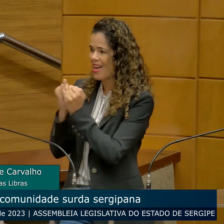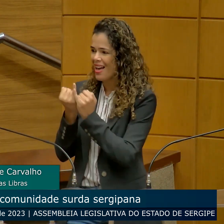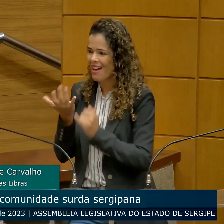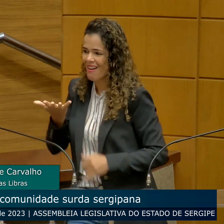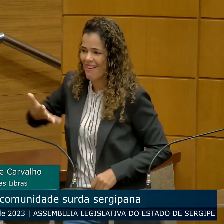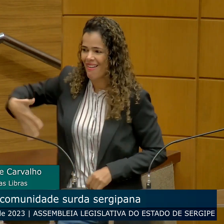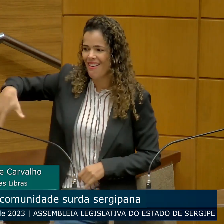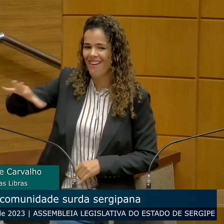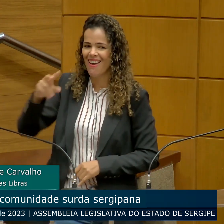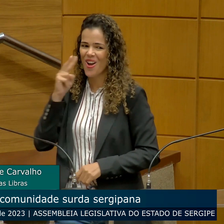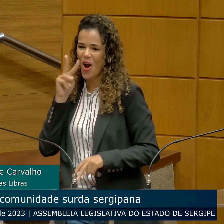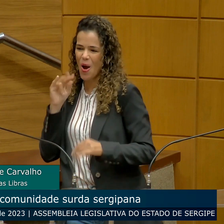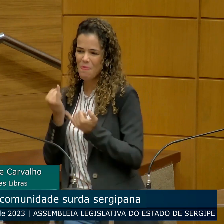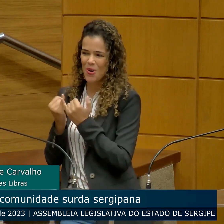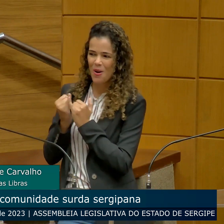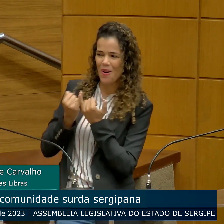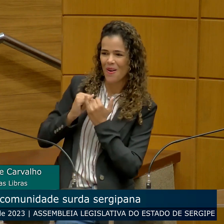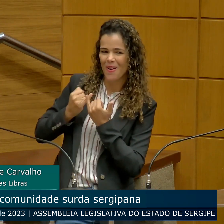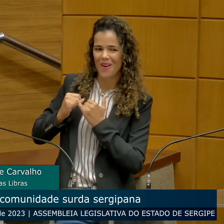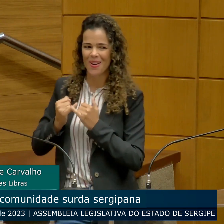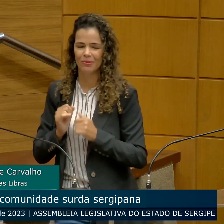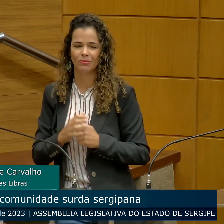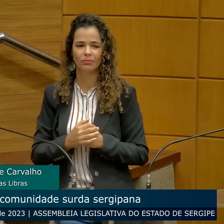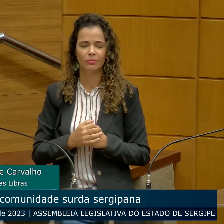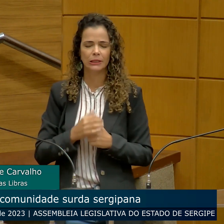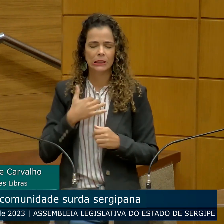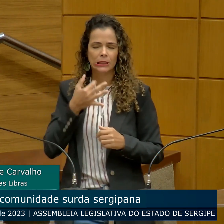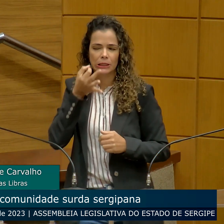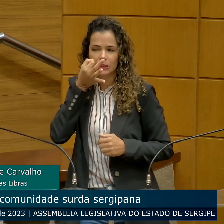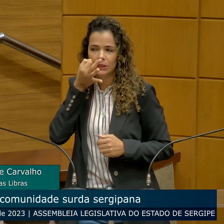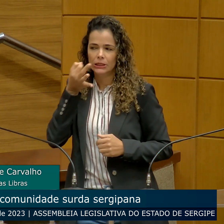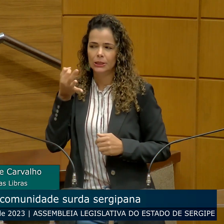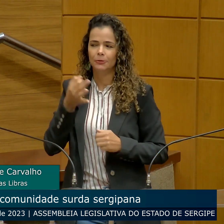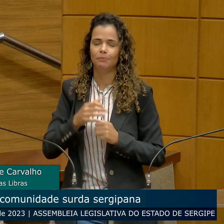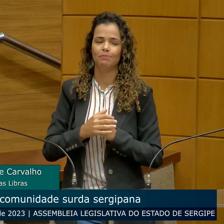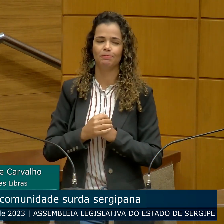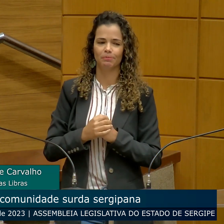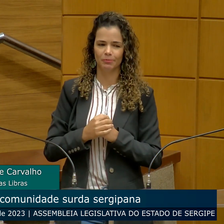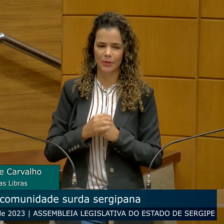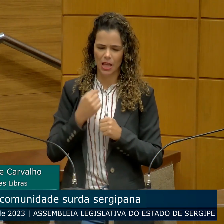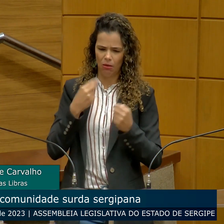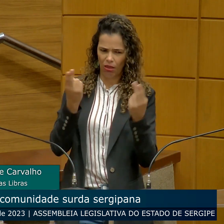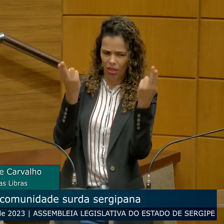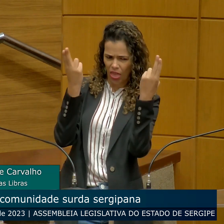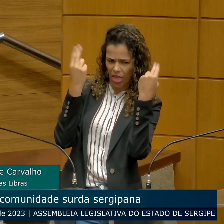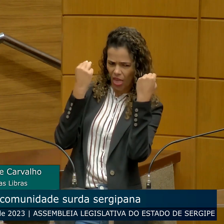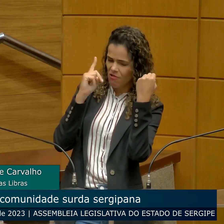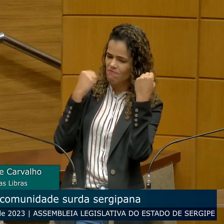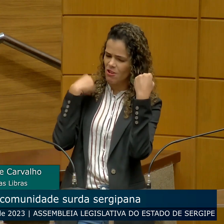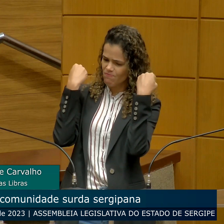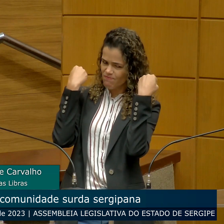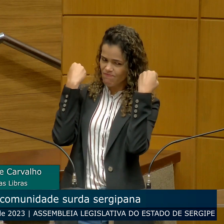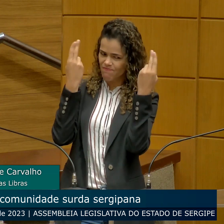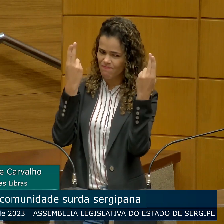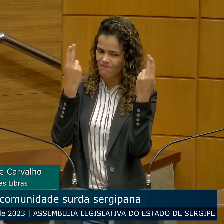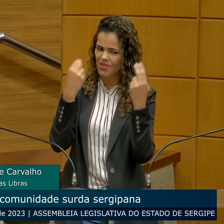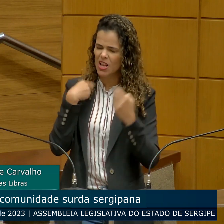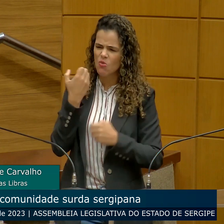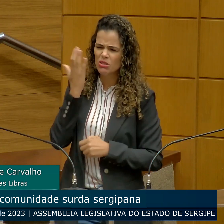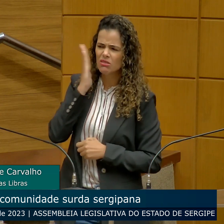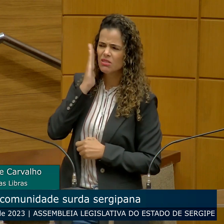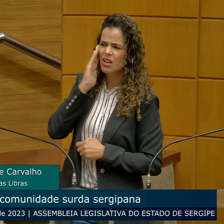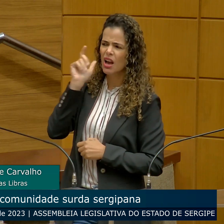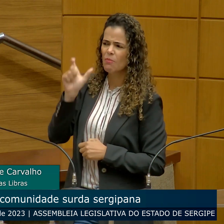tinha pessoas que queriam se aproveitar, né, achando que eu era boba, mas isso eu já percebia,